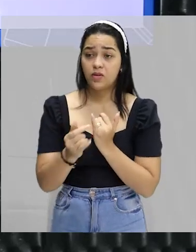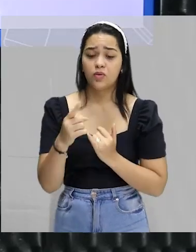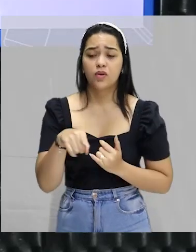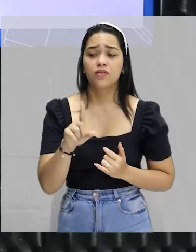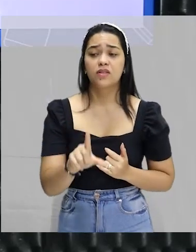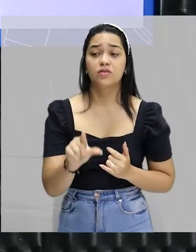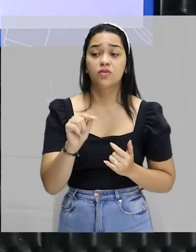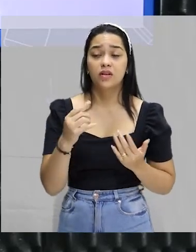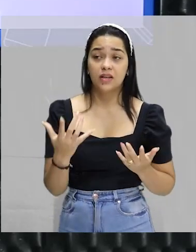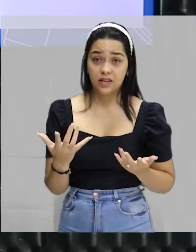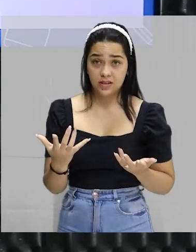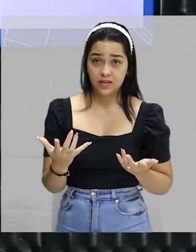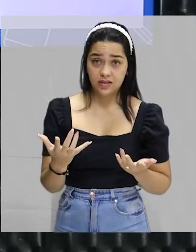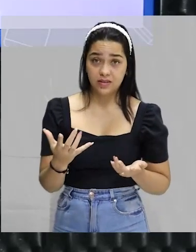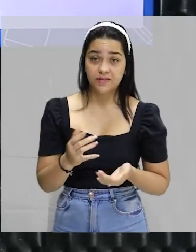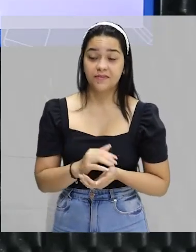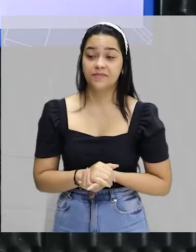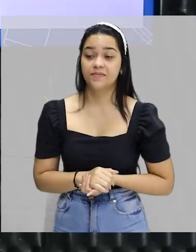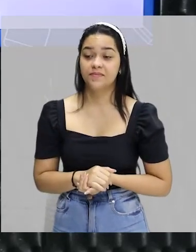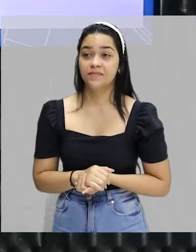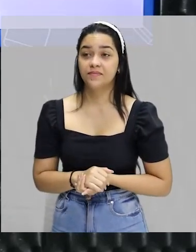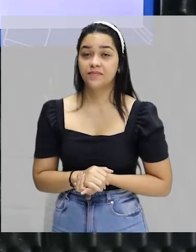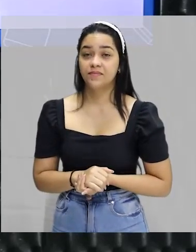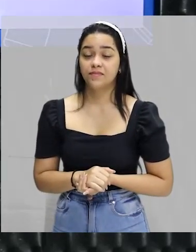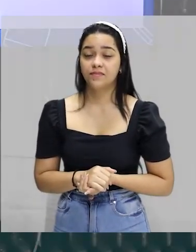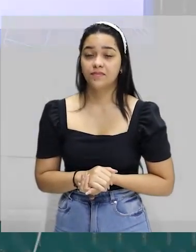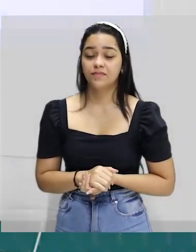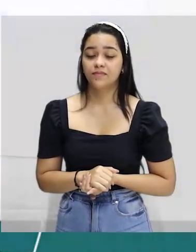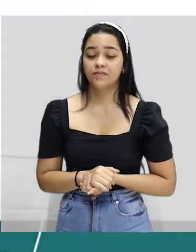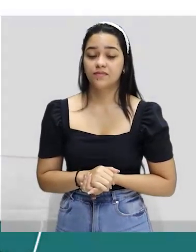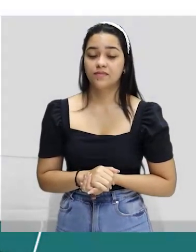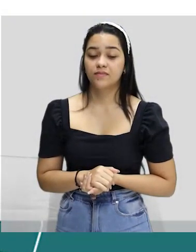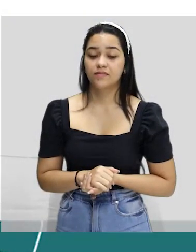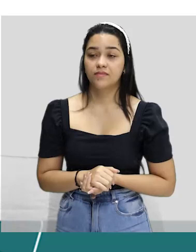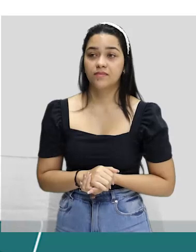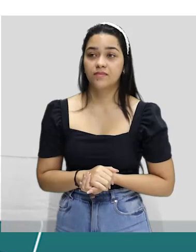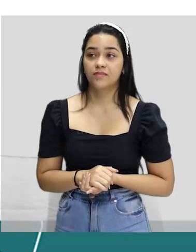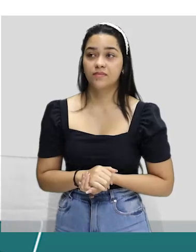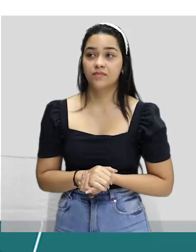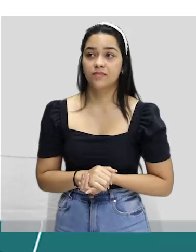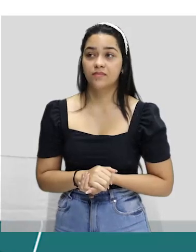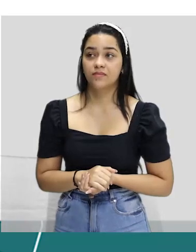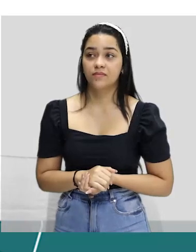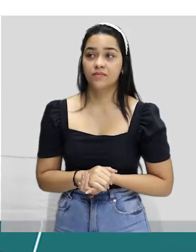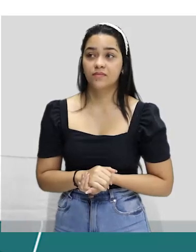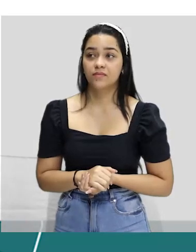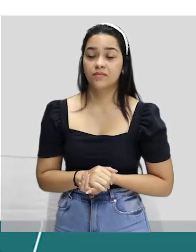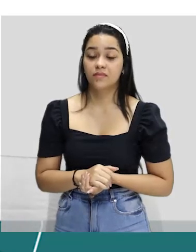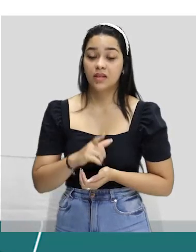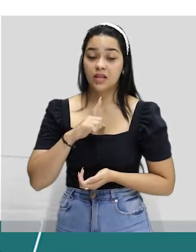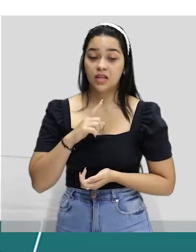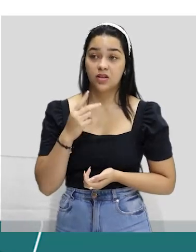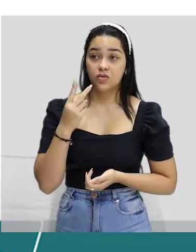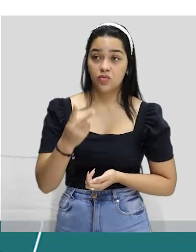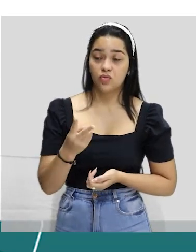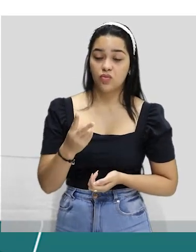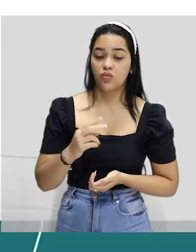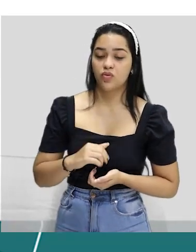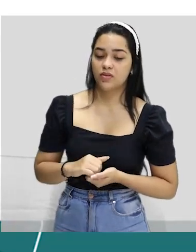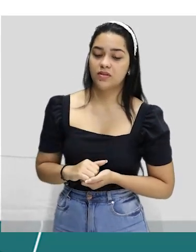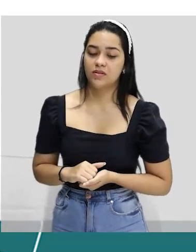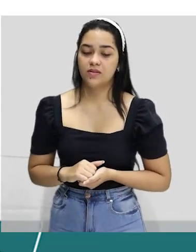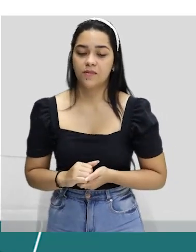você marcaria? O que você marcou? O que você marcou? Olha só. Eu tenho duas opções aqui, né? As